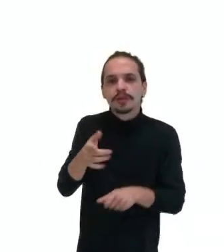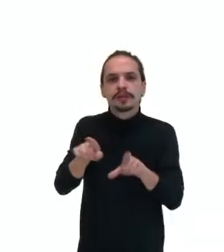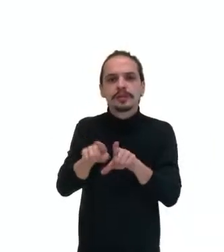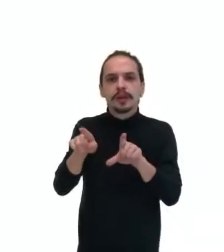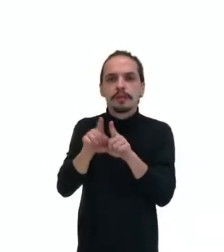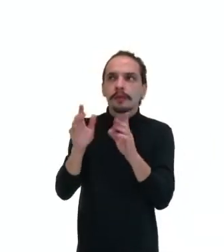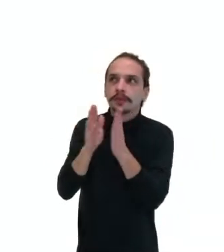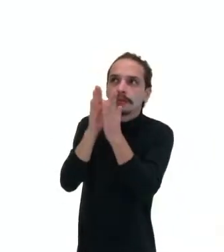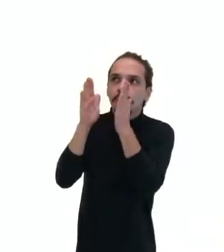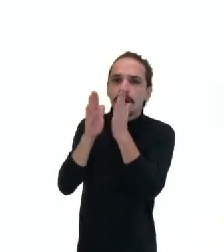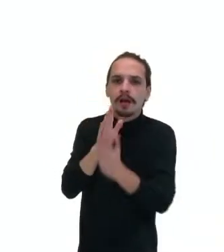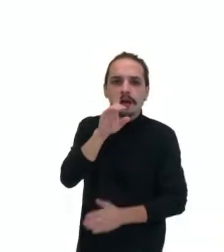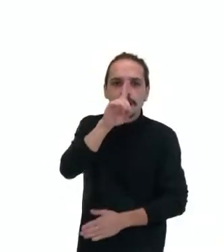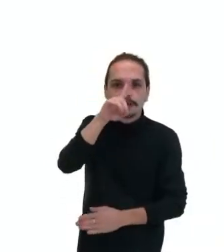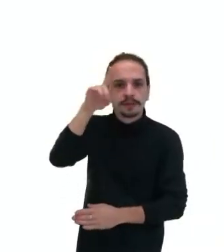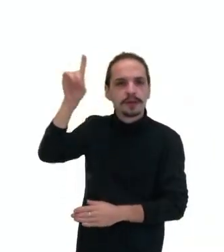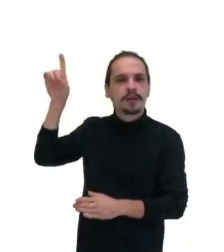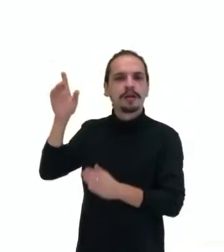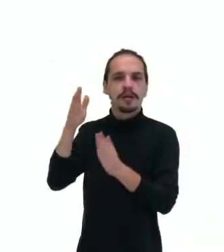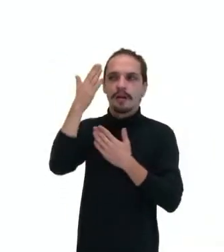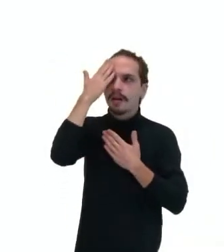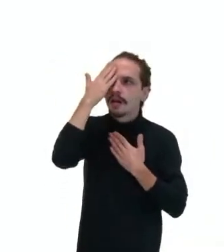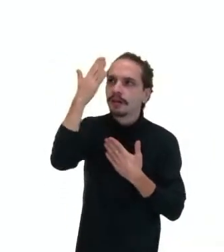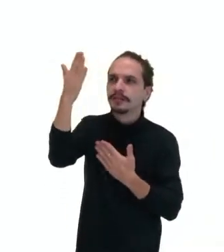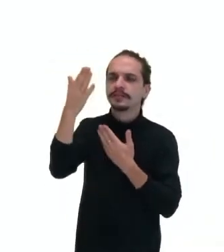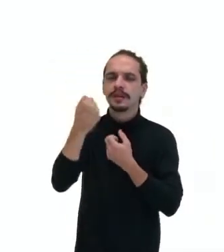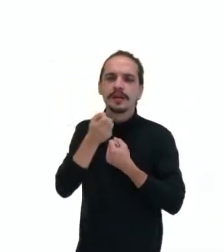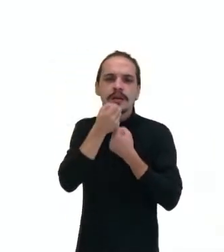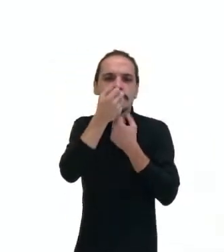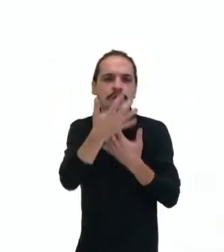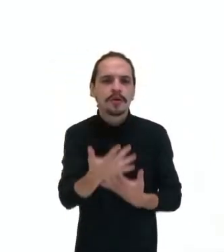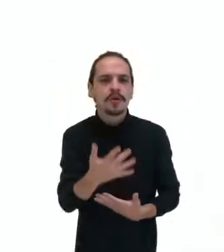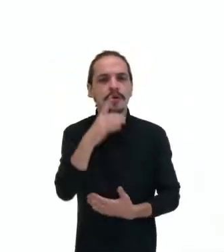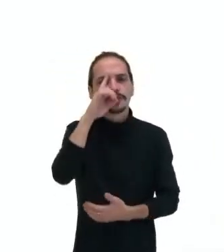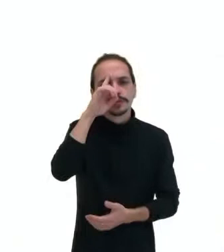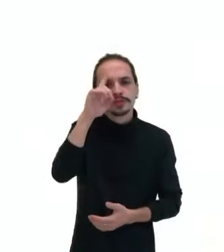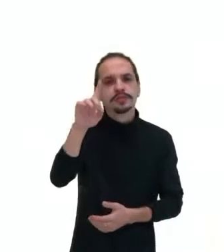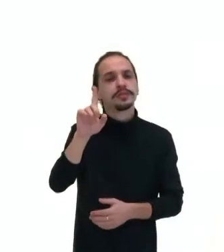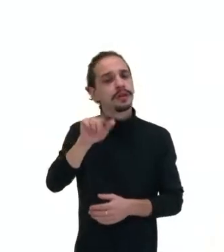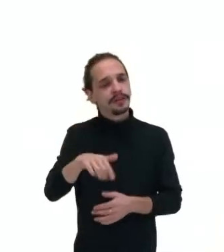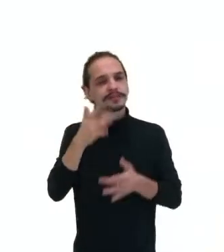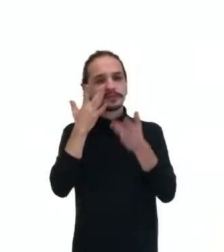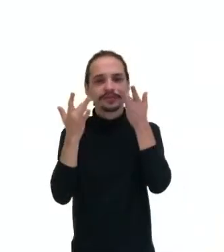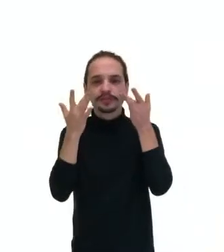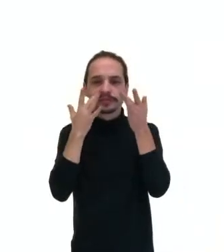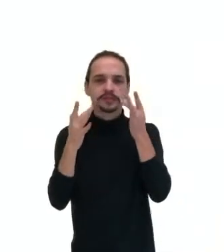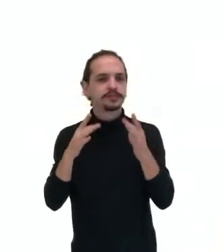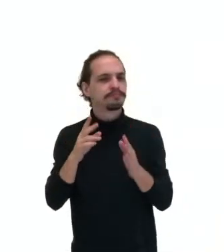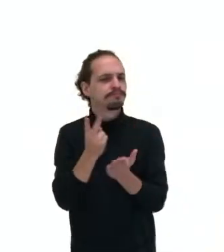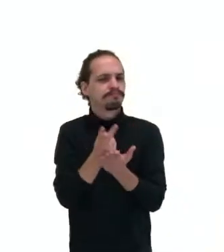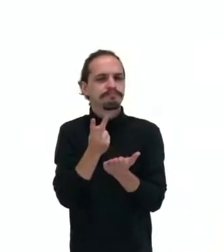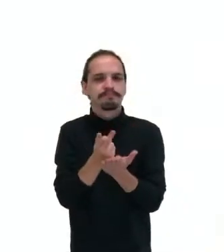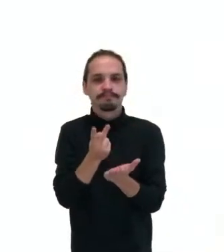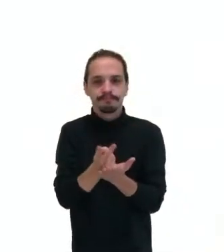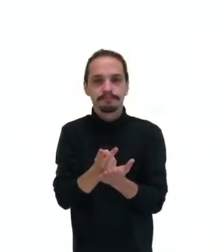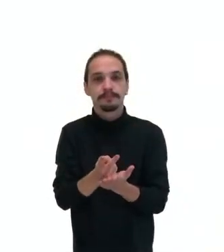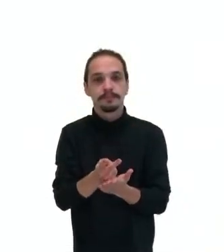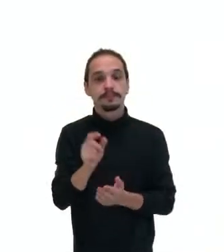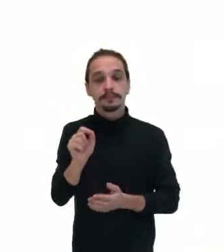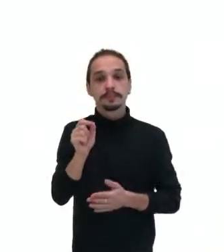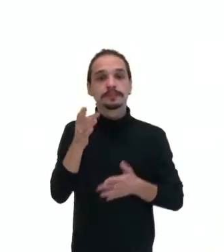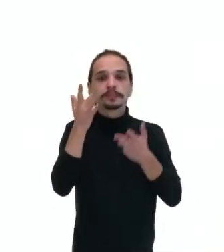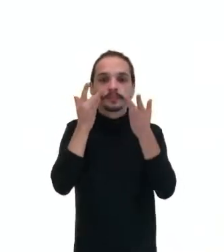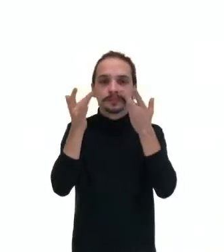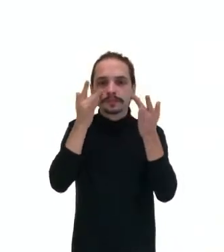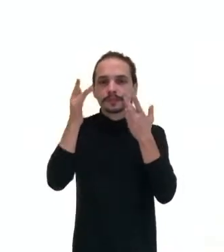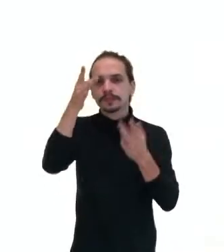para agradecer aos deuses, para contar como foi o seu dia, né? O teatro está sempre presente. As encenações aconteciam em